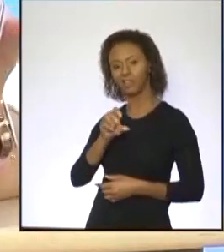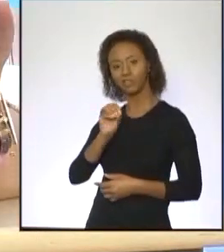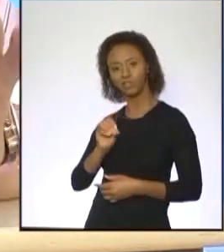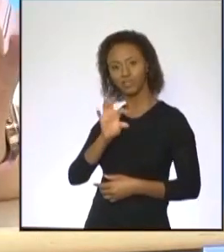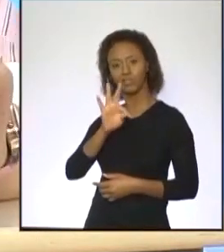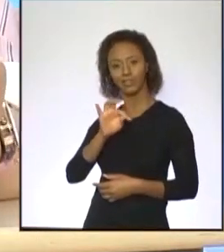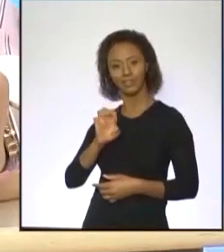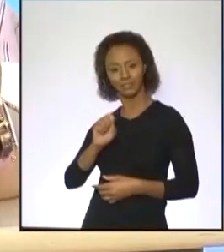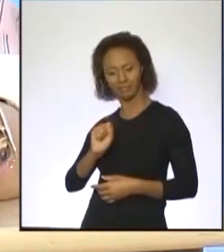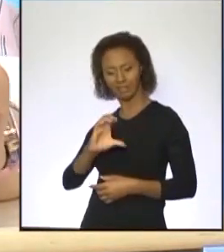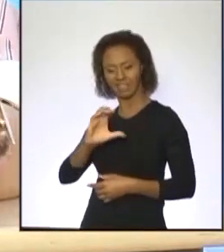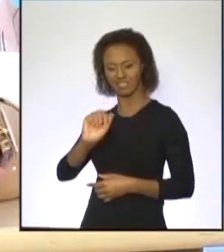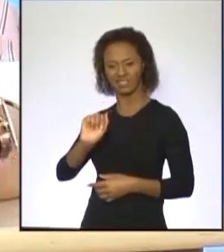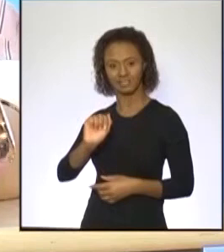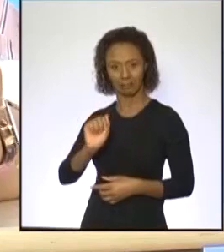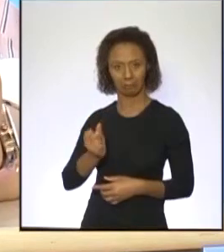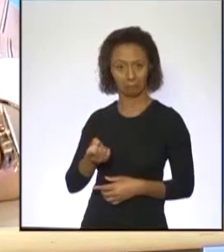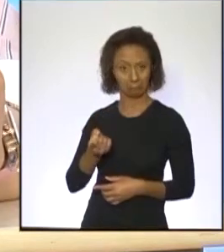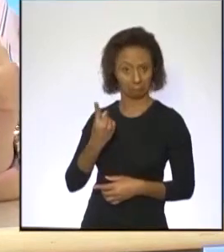Quixotesca. Apesar de ser uma